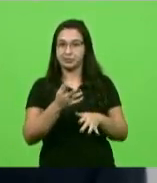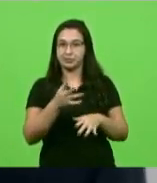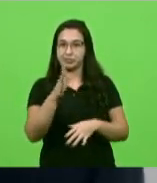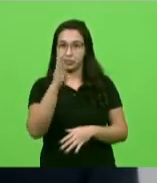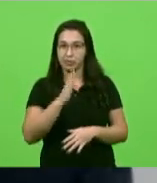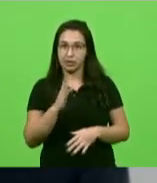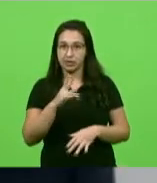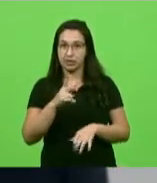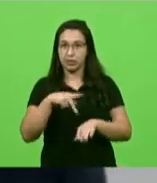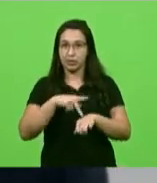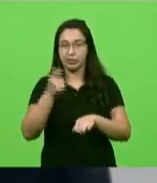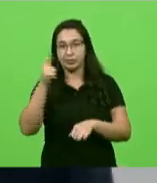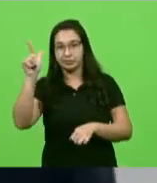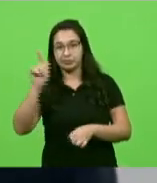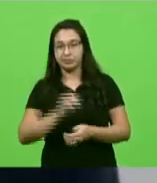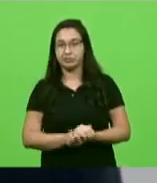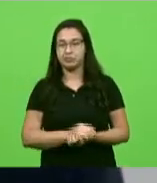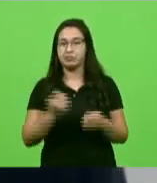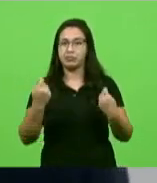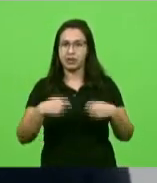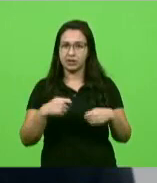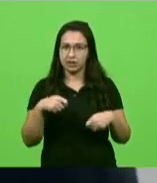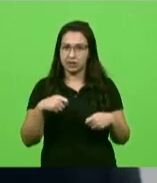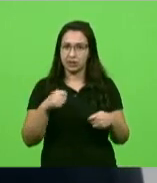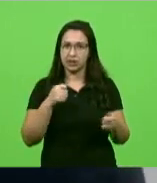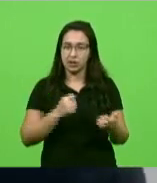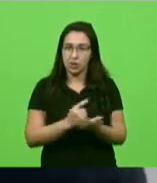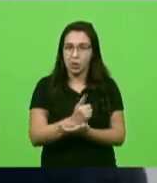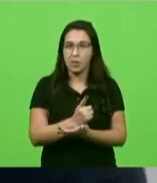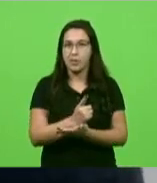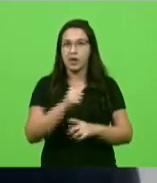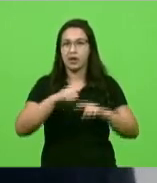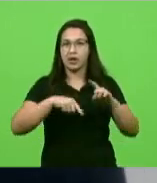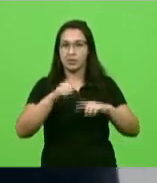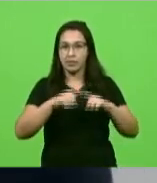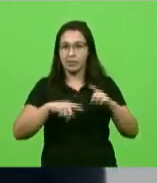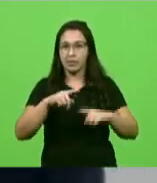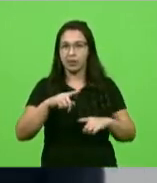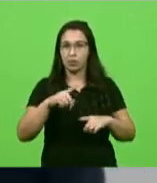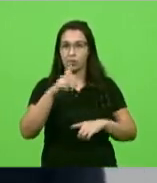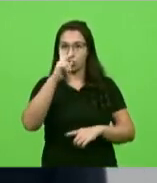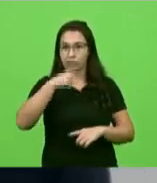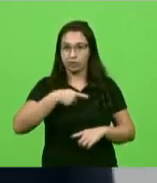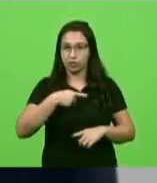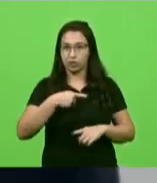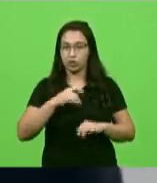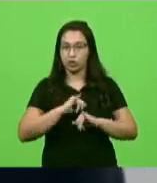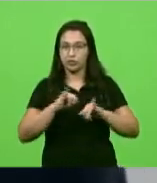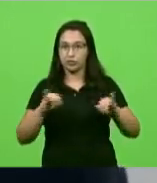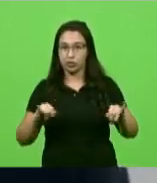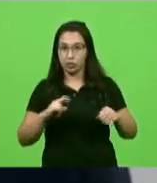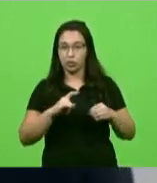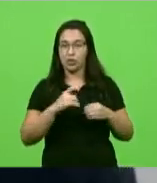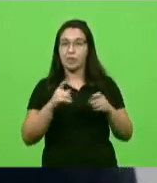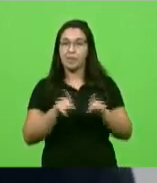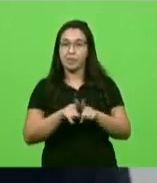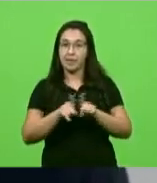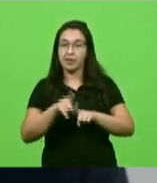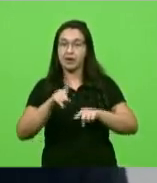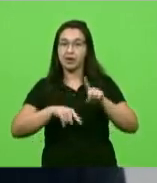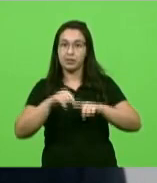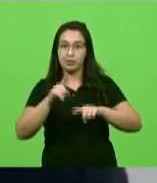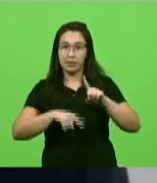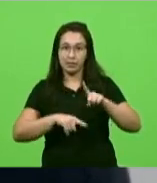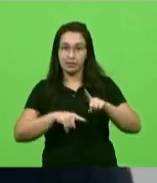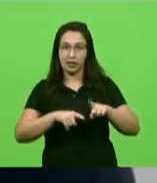haja vista a necessidade de aquisição imediata de equipamentos de proteção individual e de equipamentos hospitalares para as unidades de